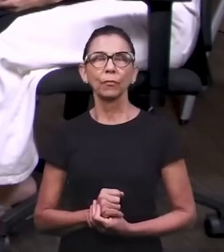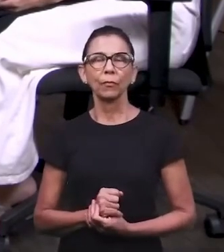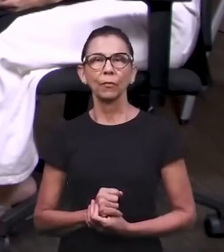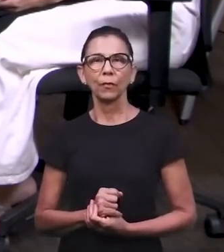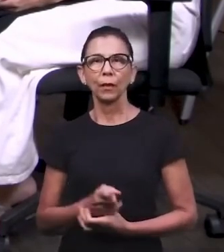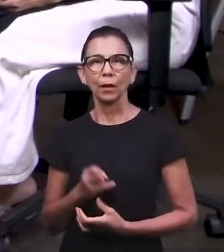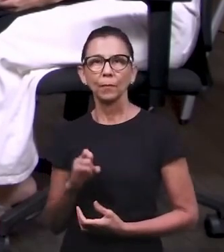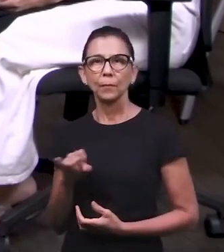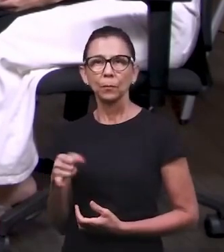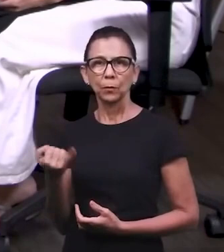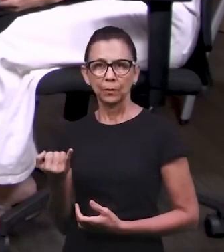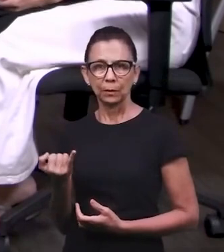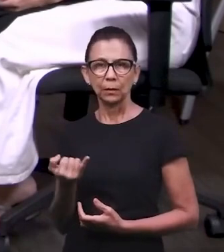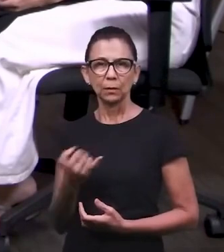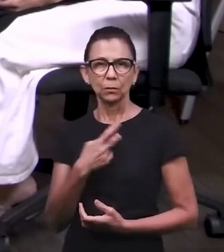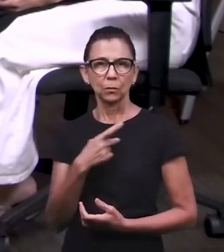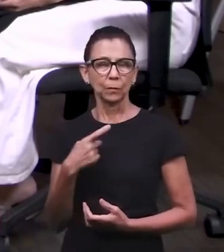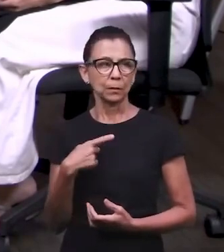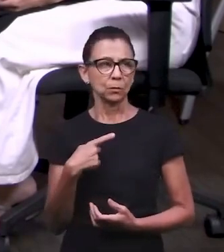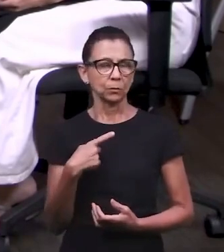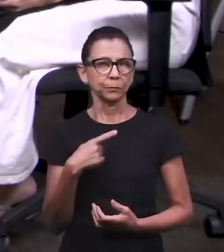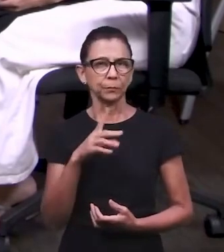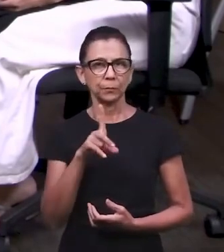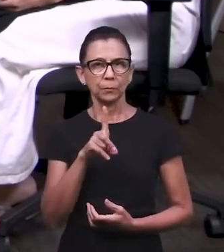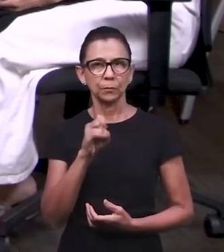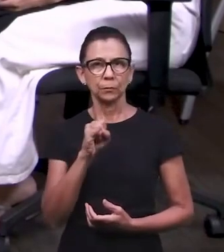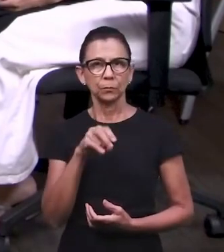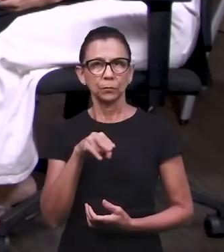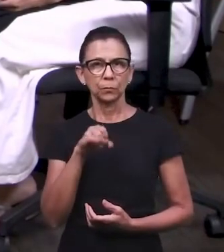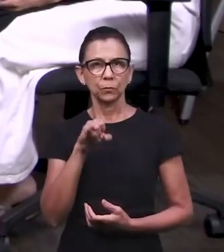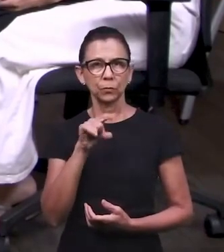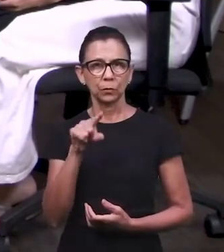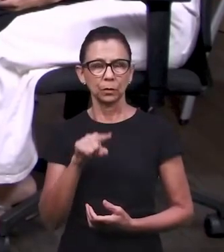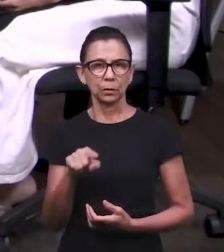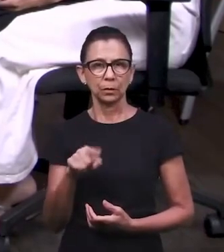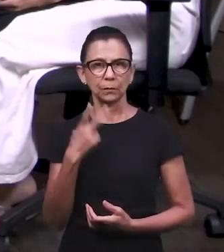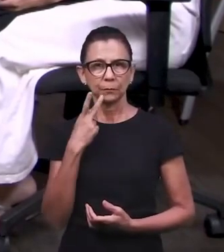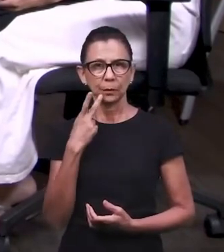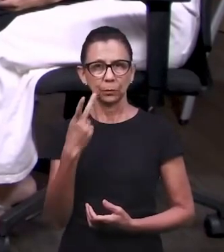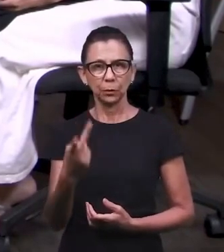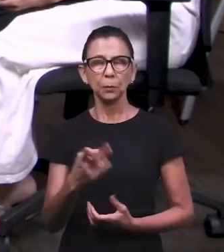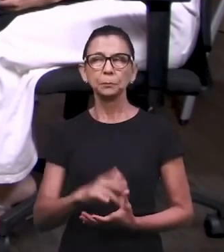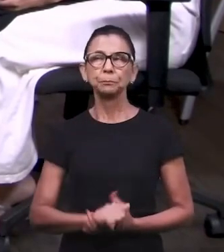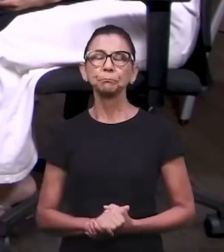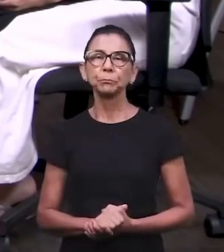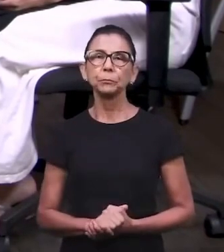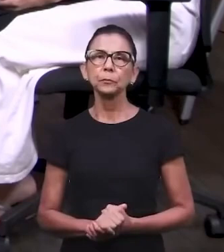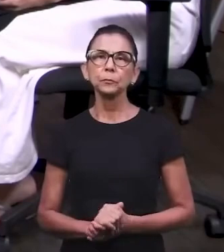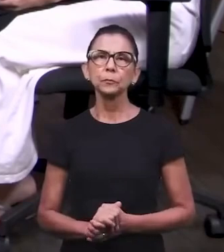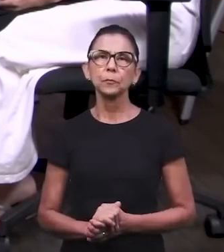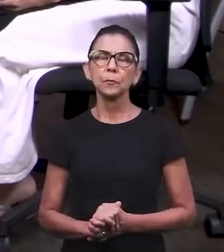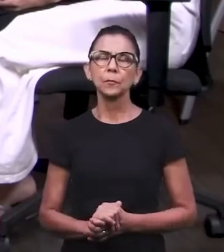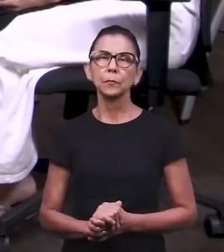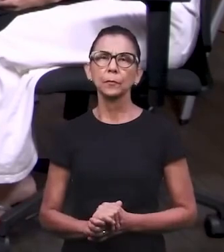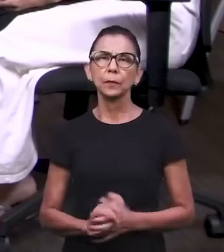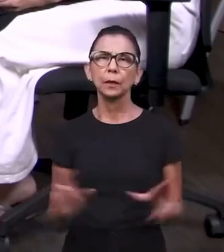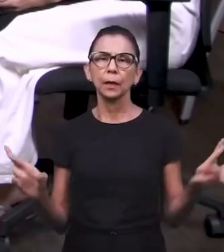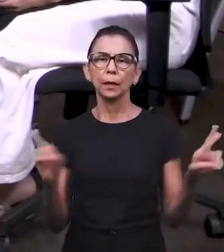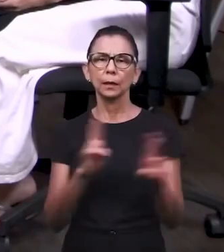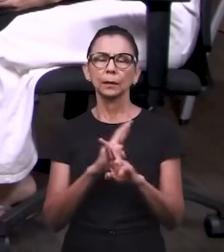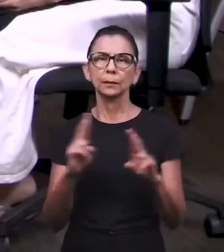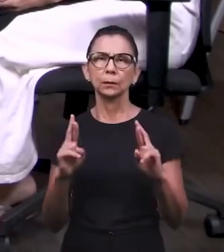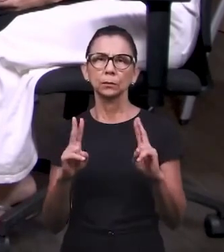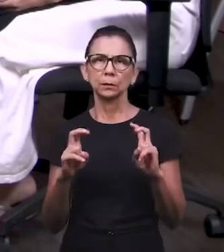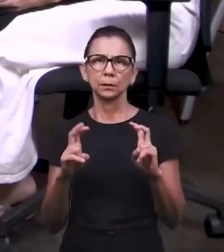Pastor Diniz é que a verdadeira relação desse tema hoje aqui que é o tema O deus desse